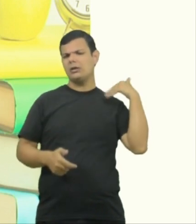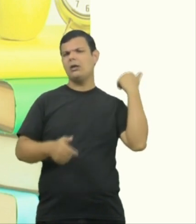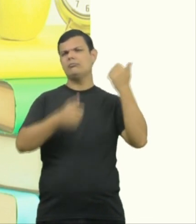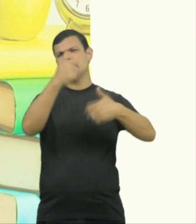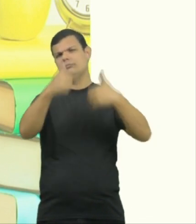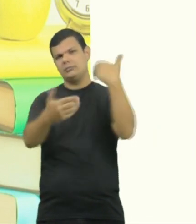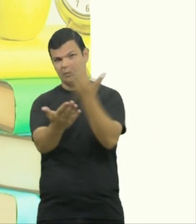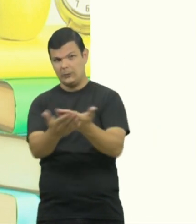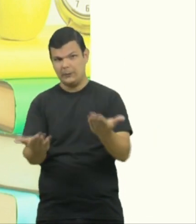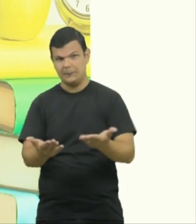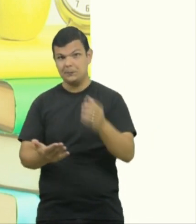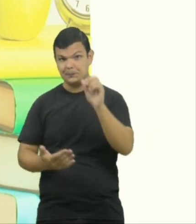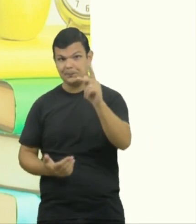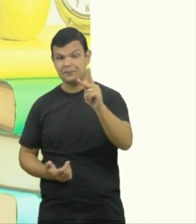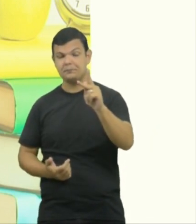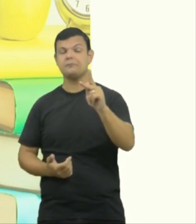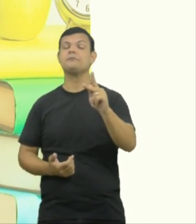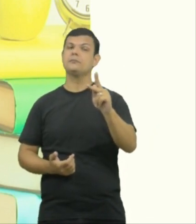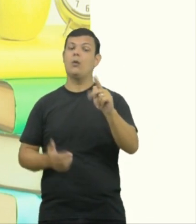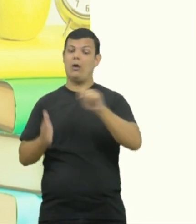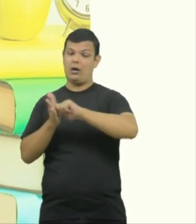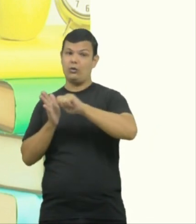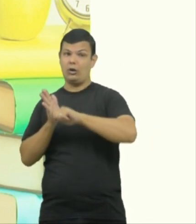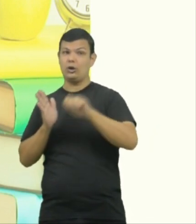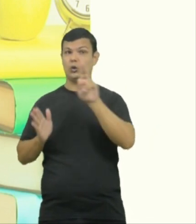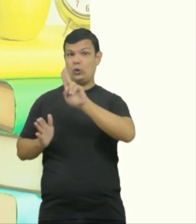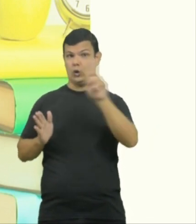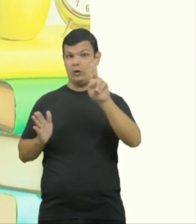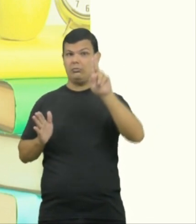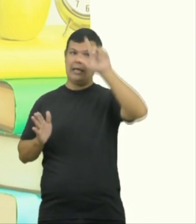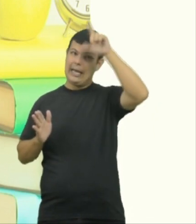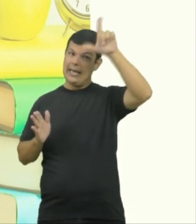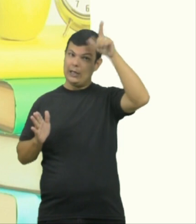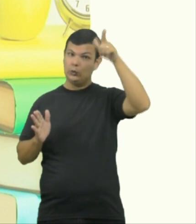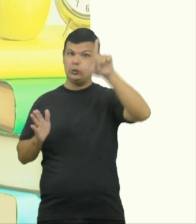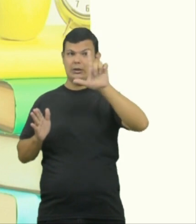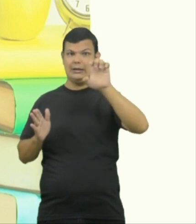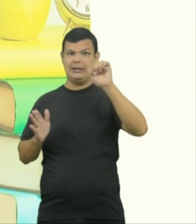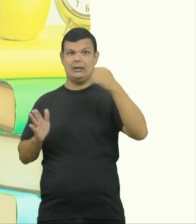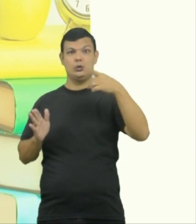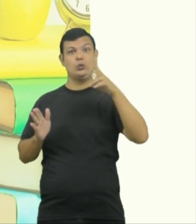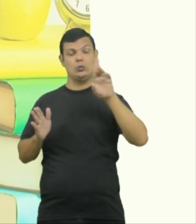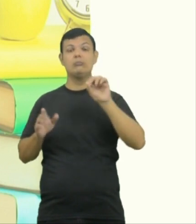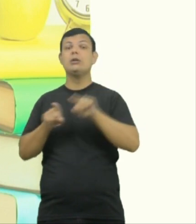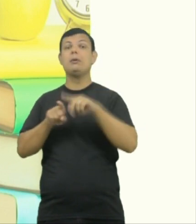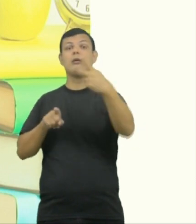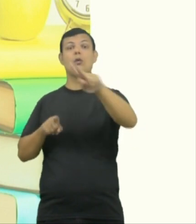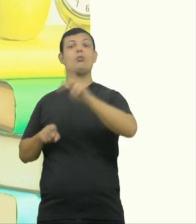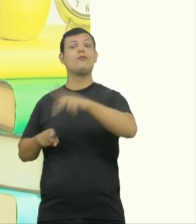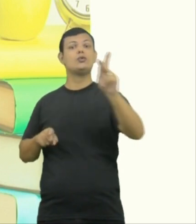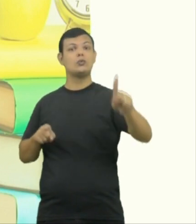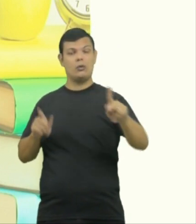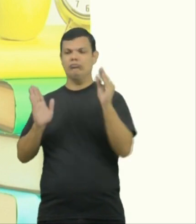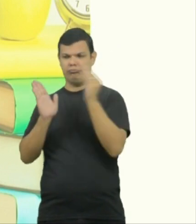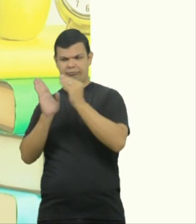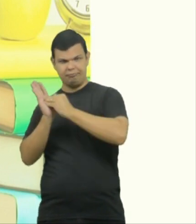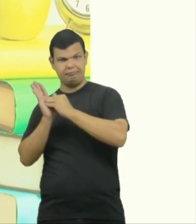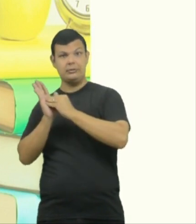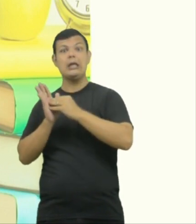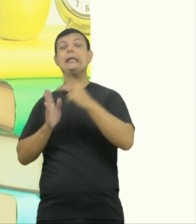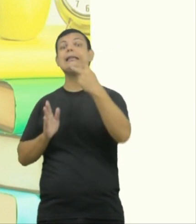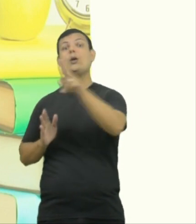então. Beleza, gente? Claro, anote aí o meu nome, Leandro Araújo, o nome do seu professor da sua escola. Anote também